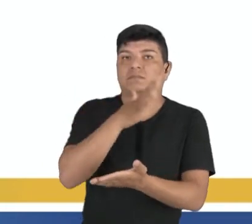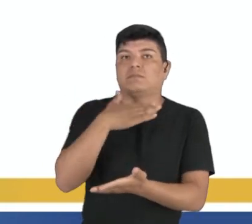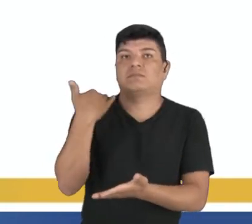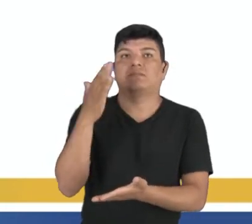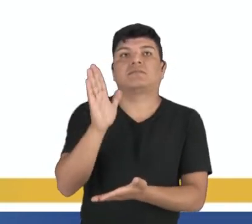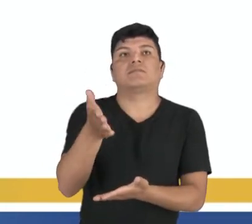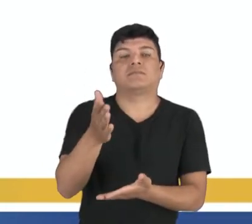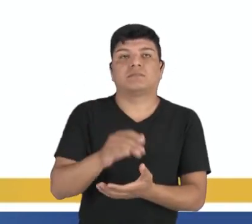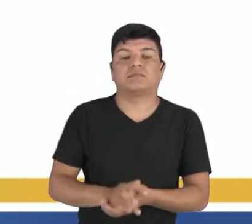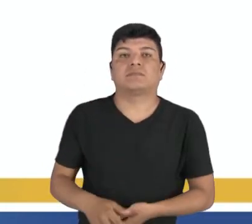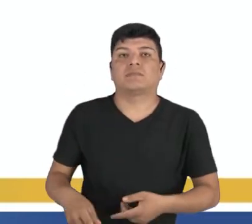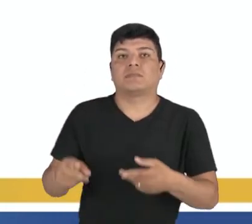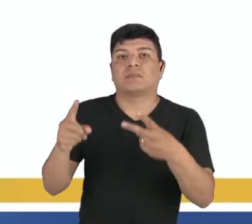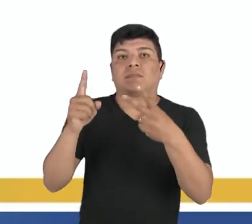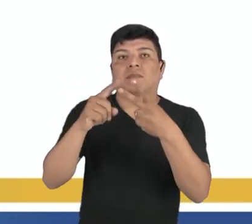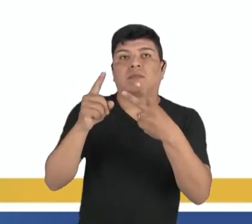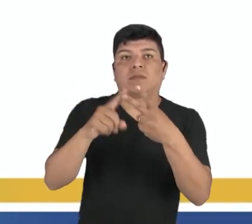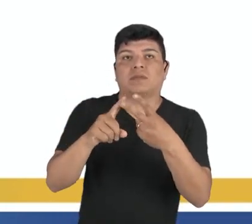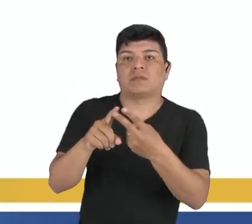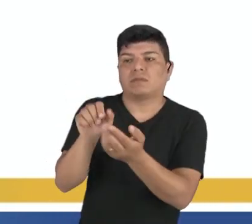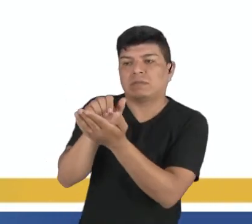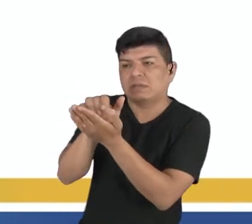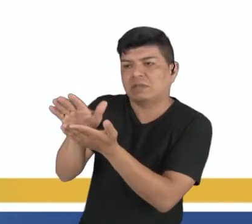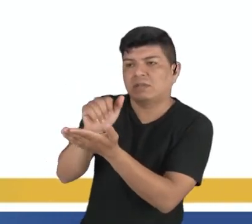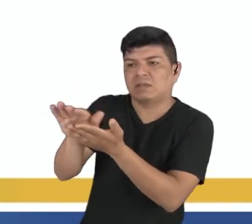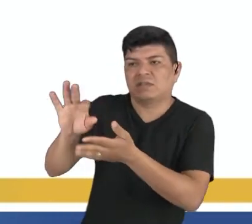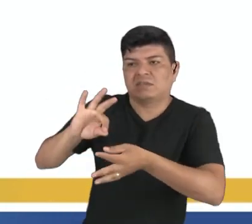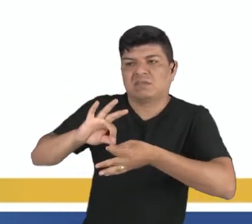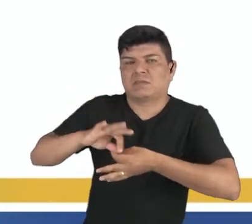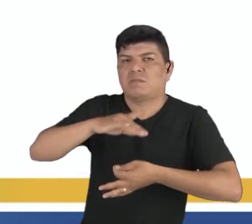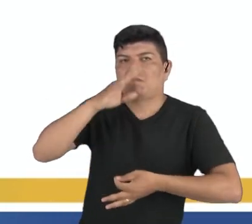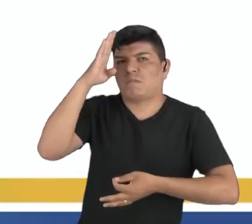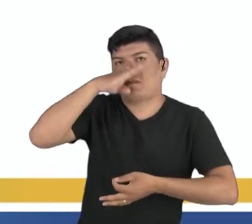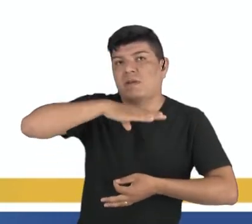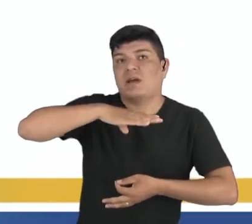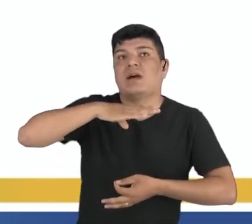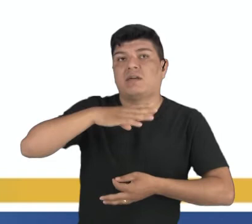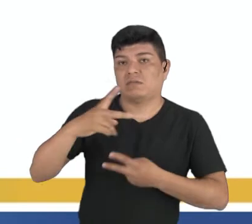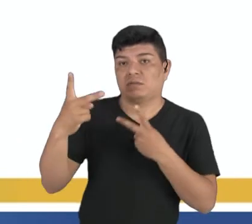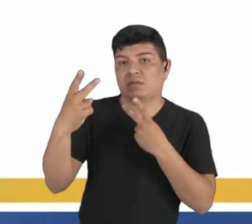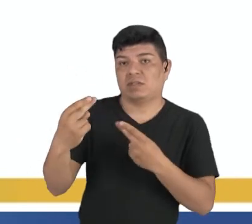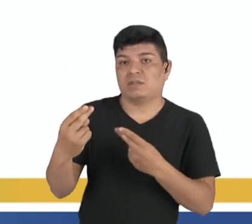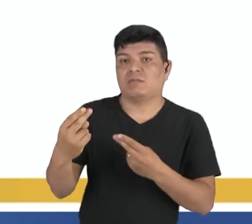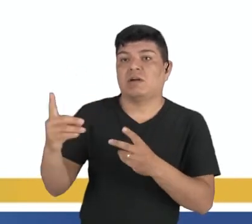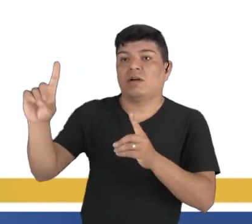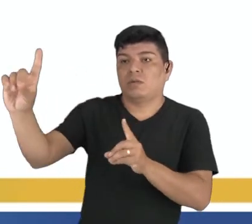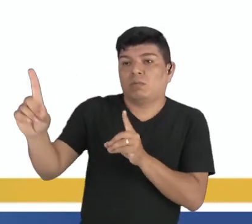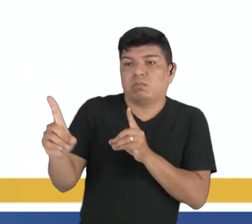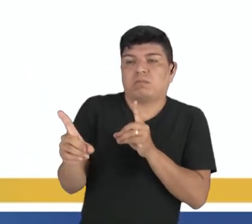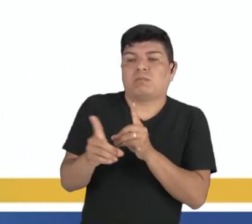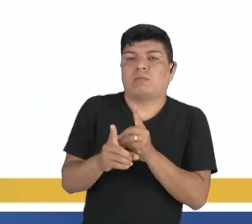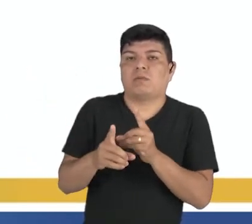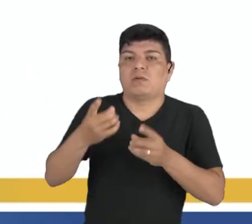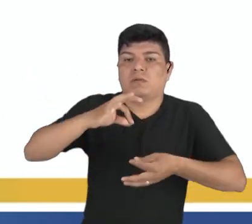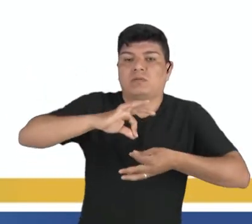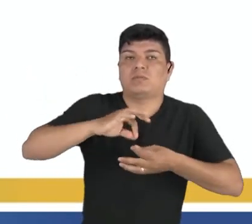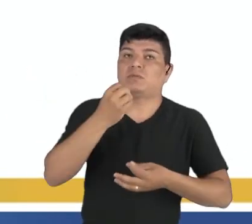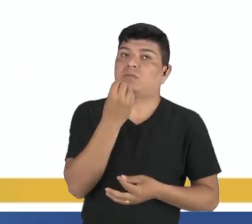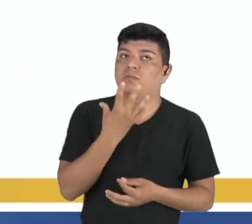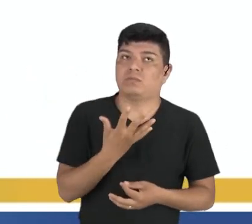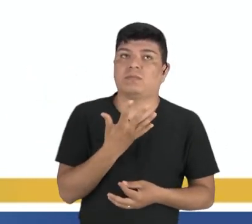tá? Segundo, espantar maus espíritos, ao mesmo tempo que atrai bons espíritos, tá? Mais